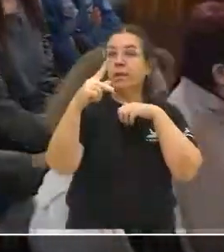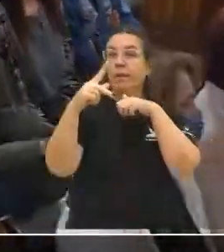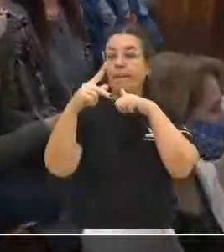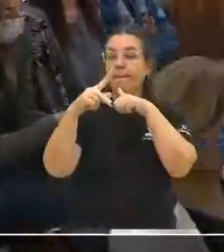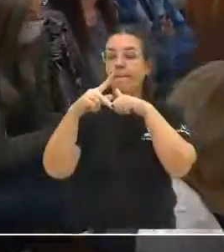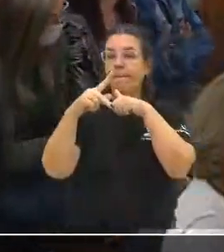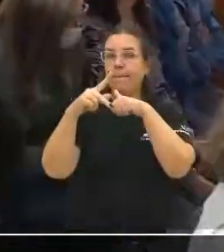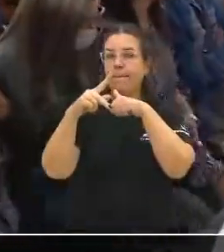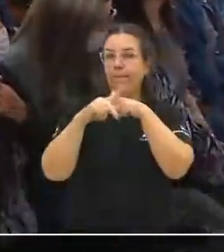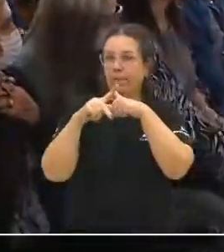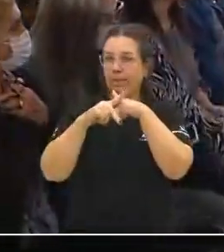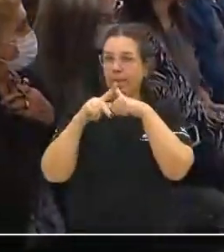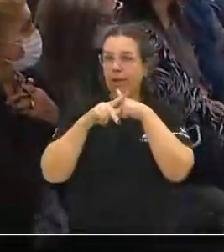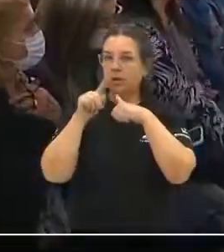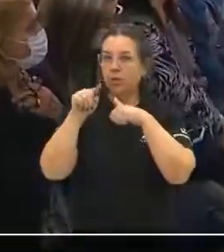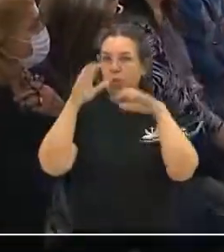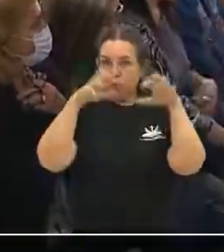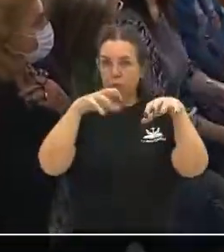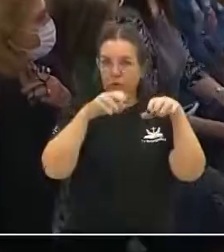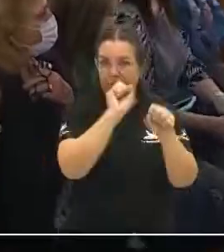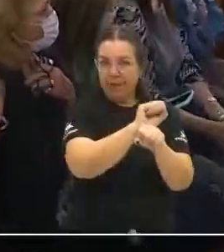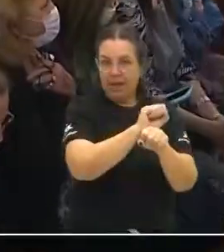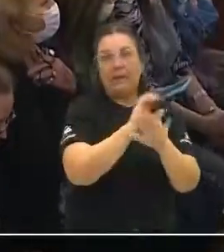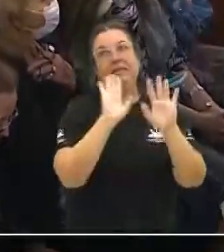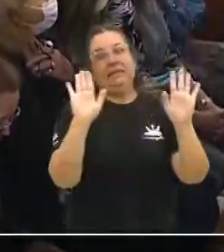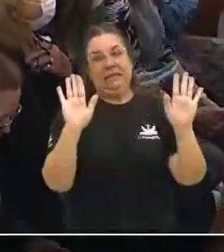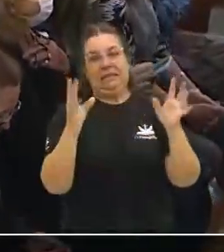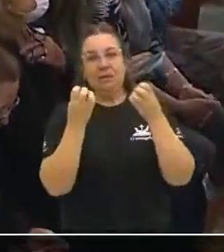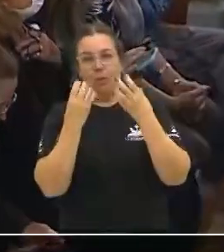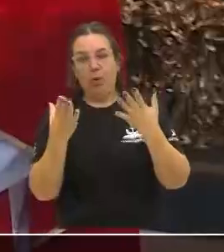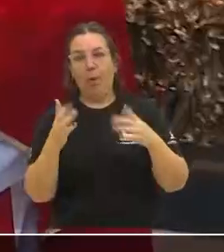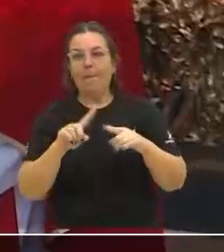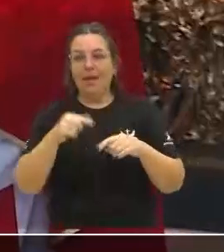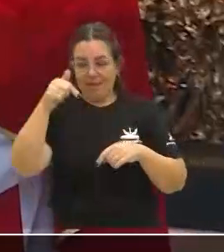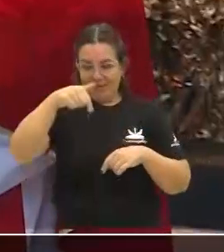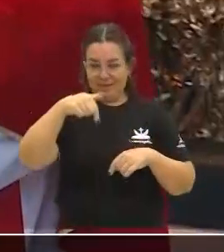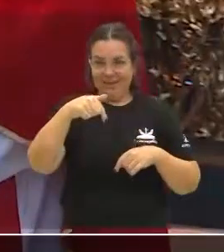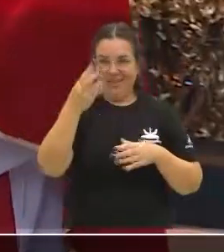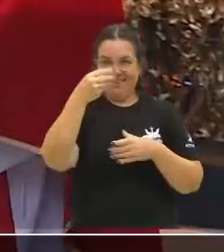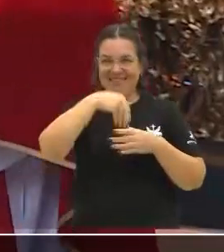trégua. Mas seja o que for, aqui dentro estaremos